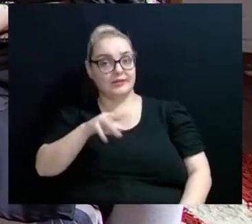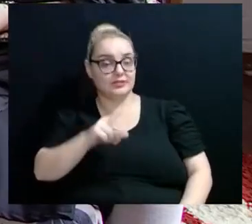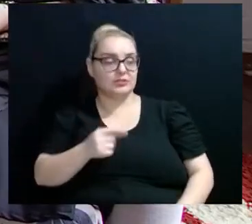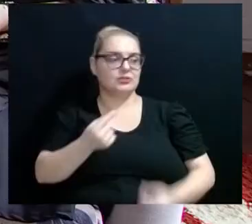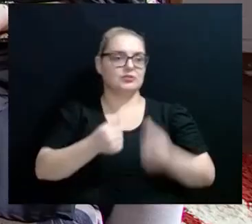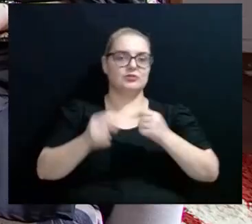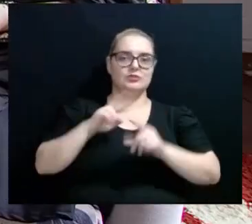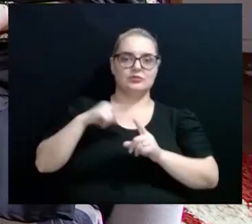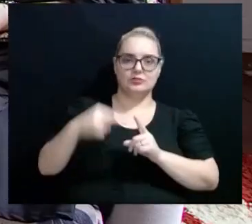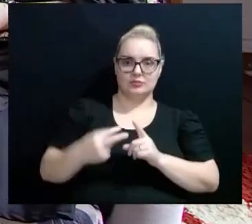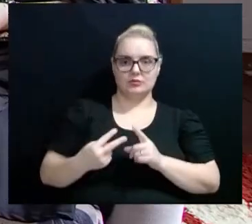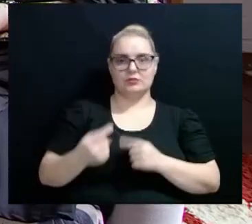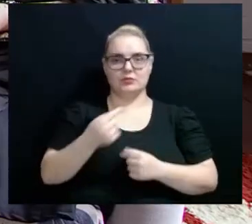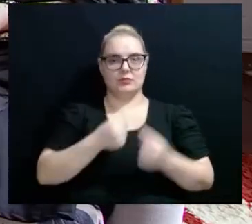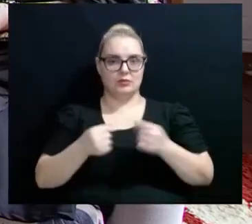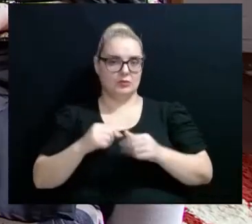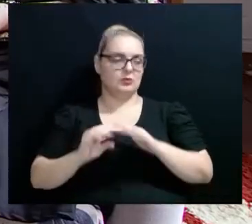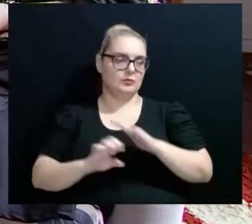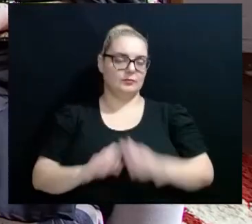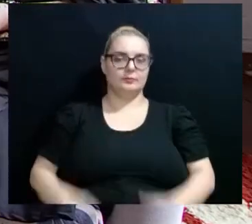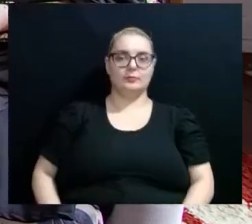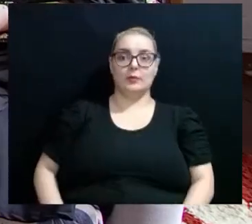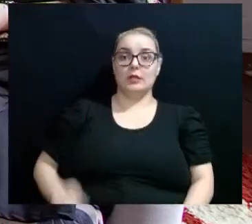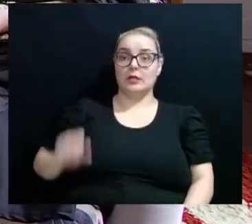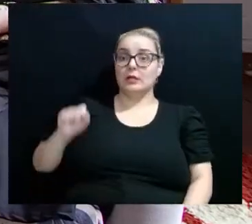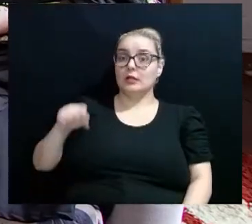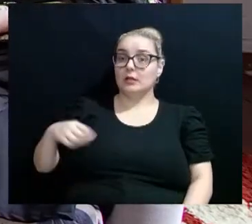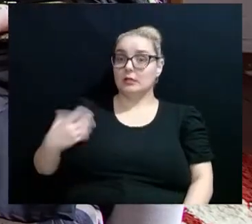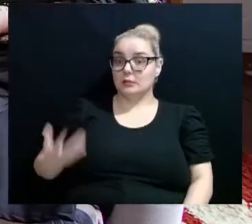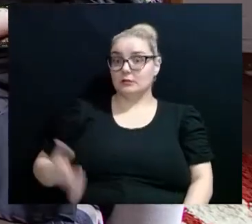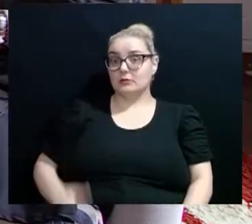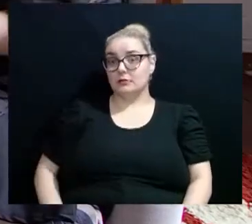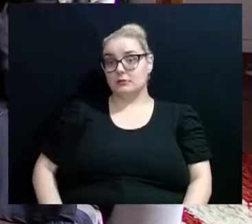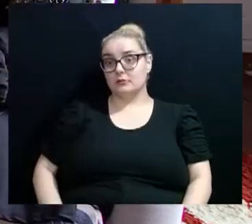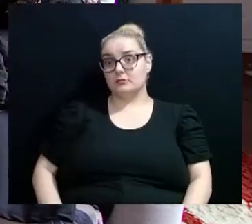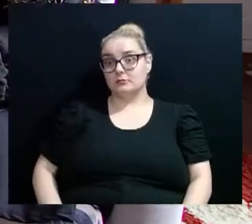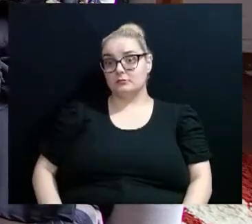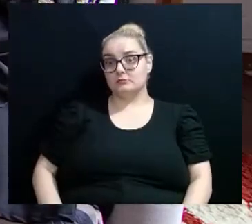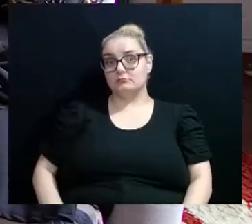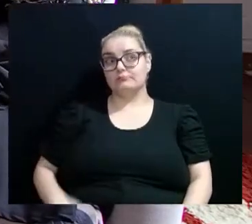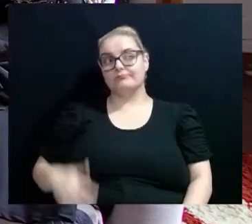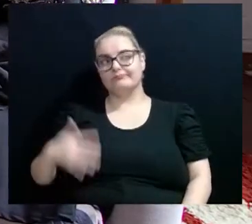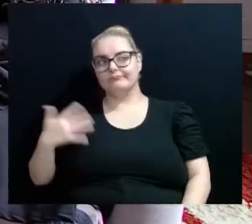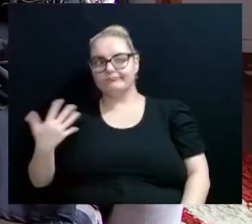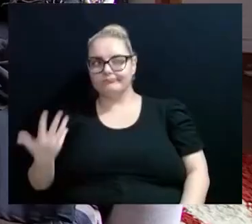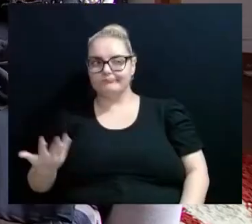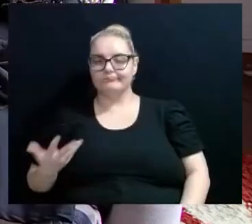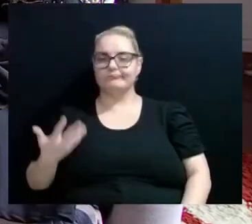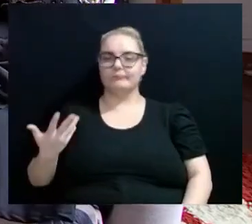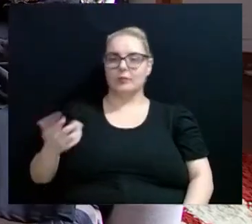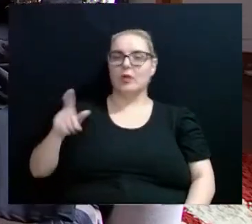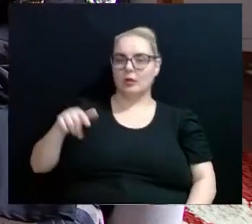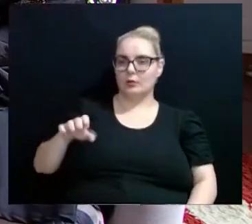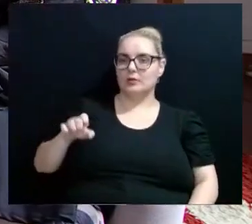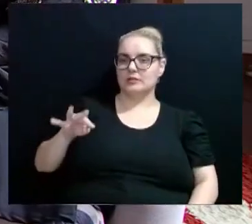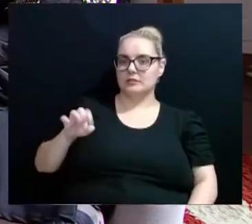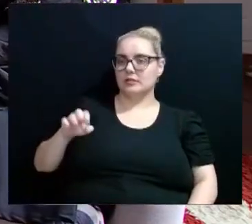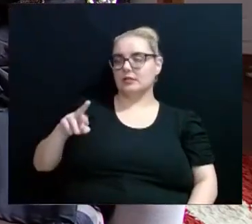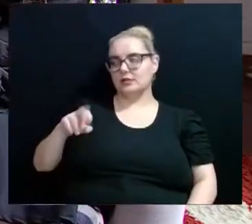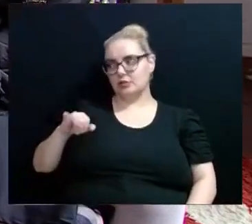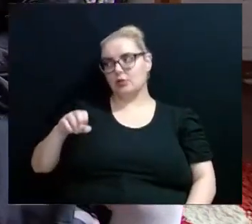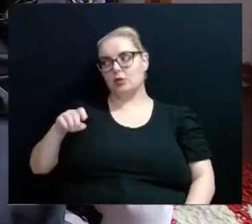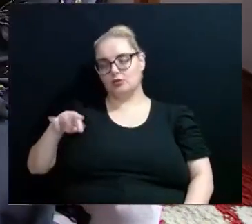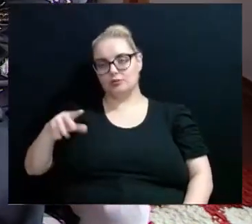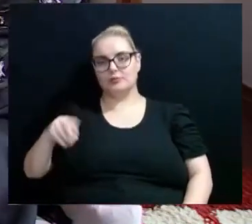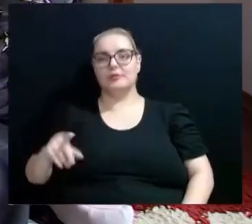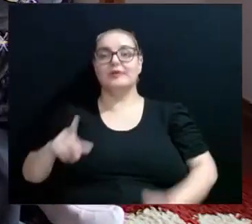vista econômico e do ponto de vista do negócio? Sim. Ainda é um estereótipo,